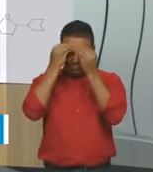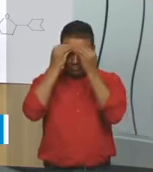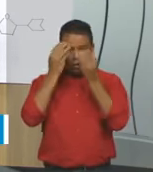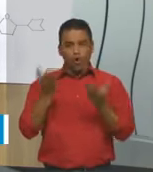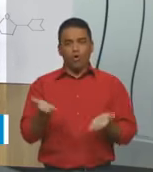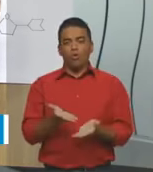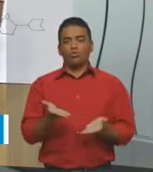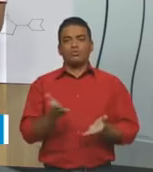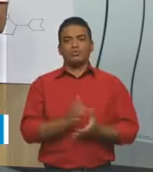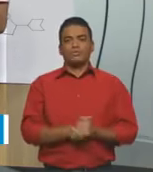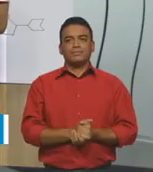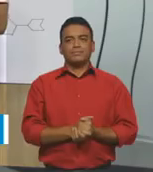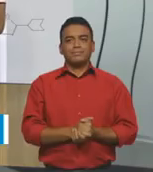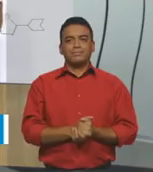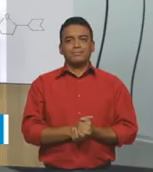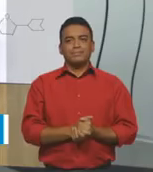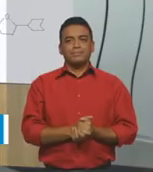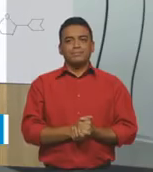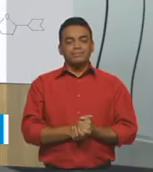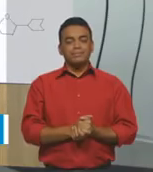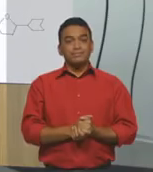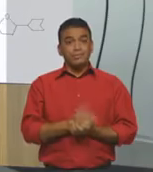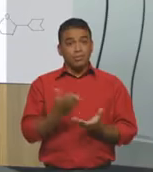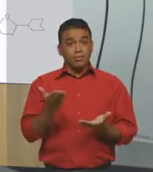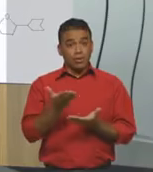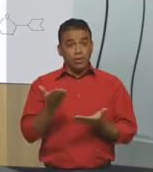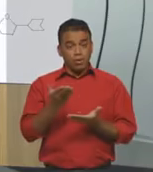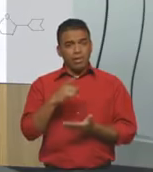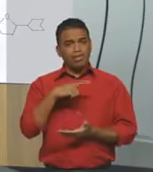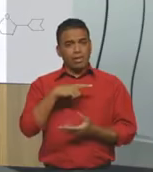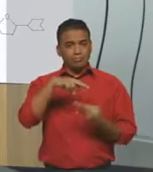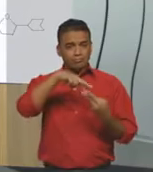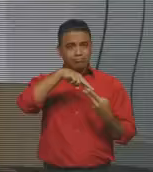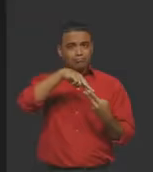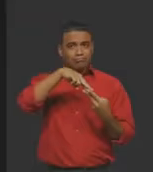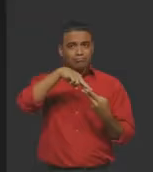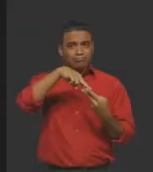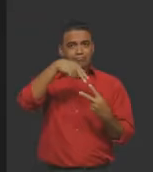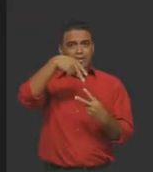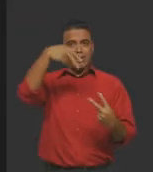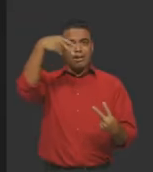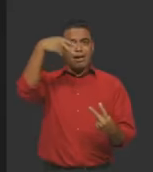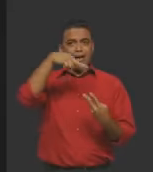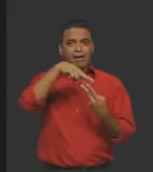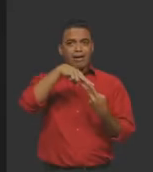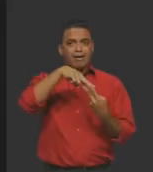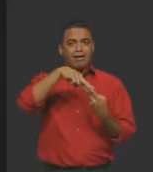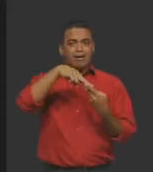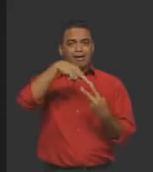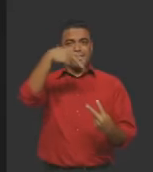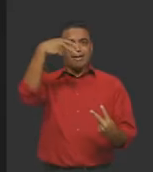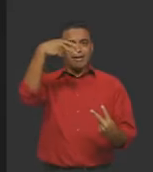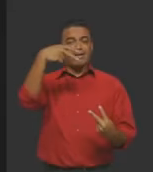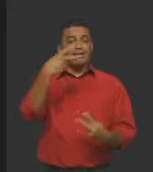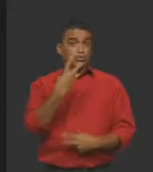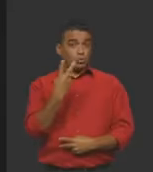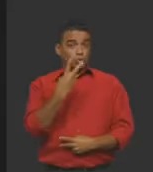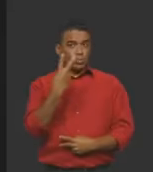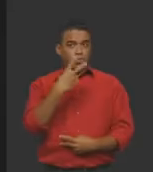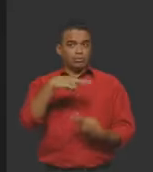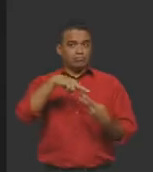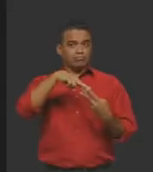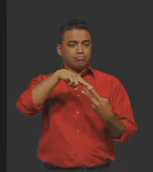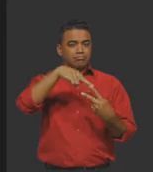hoje. Então, aqui a gente tem uma molécula, então, de DNA, ó, duas fitas, tá? Ligadas, então,